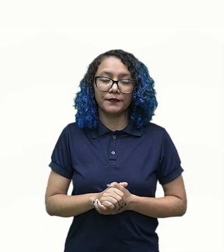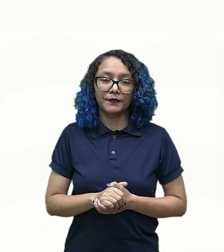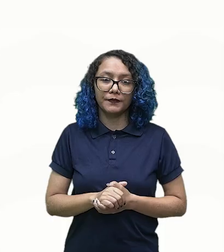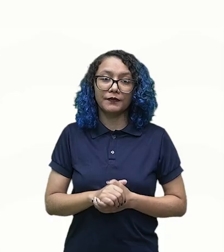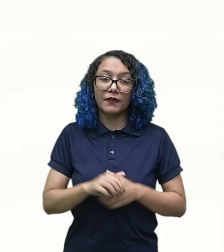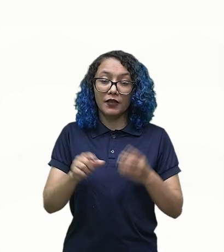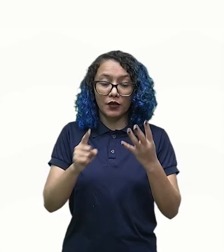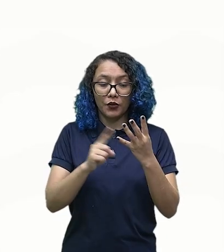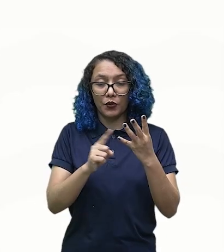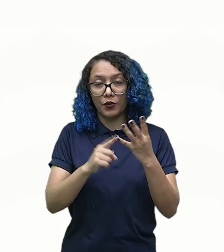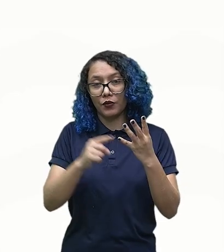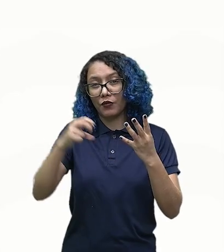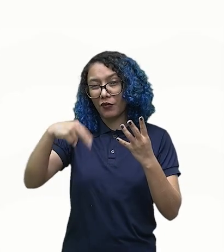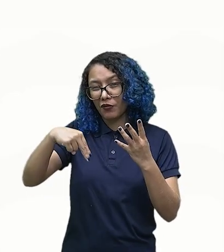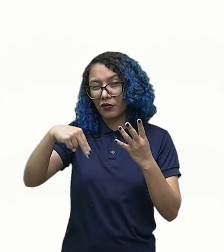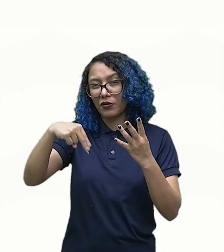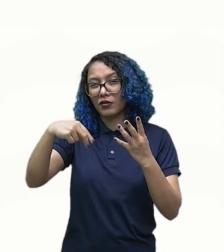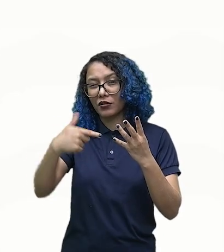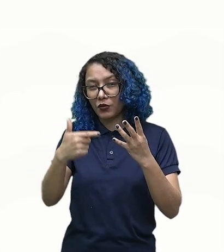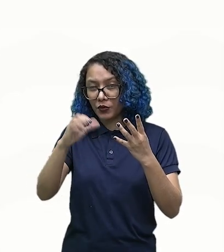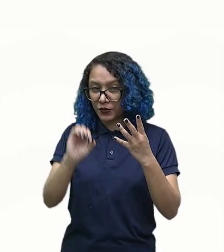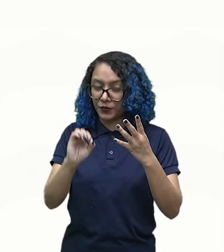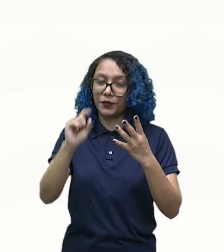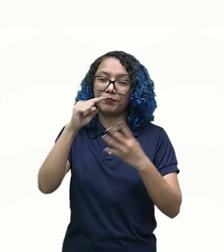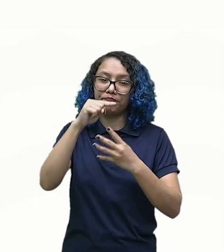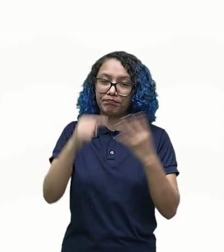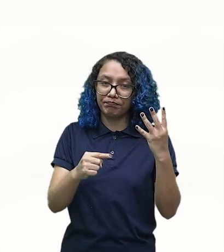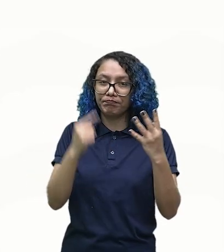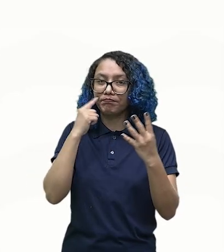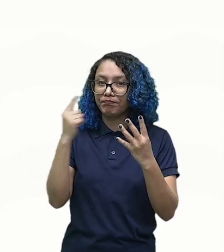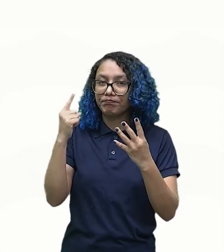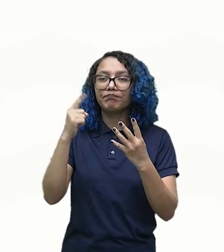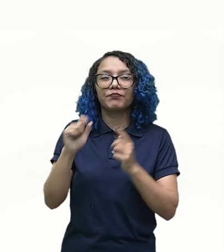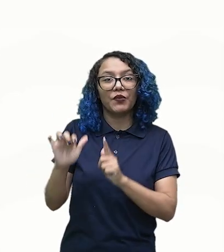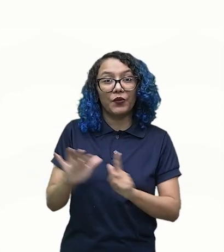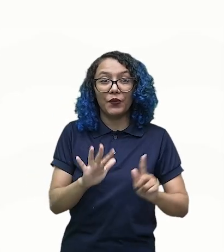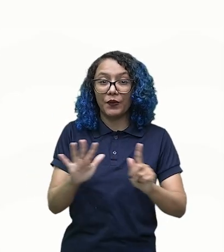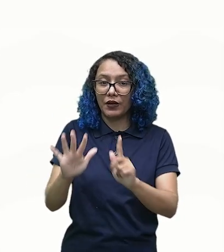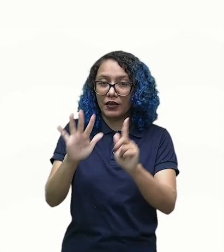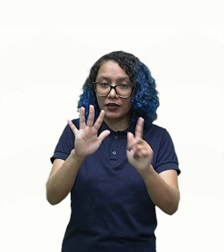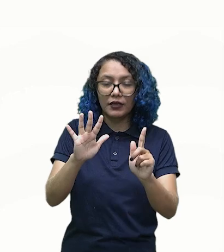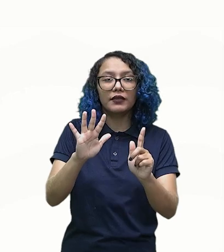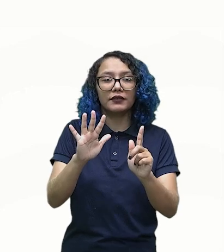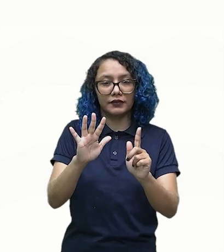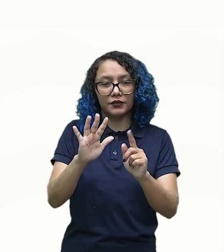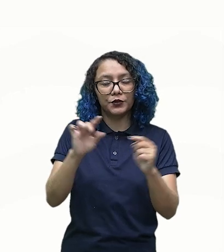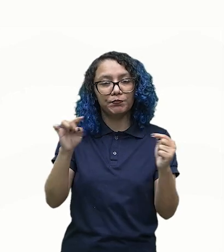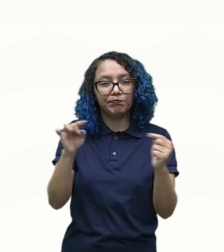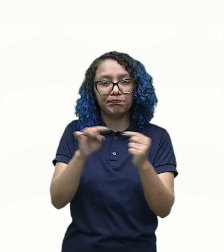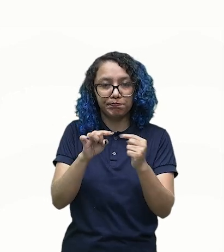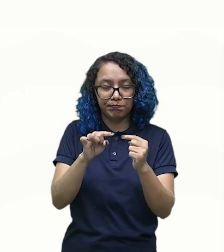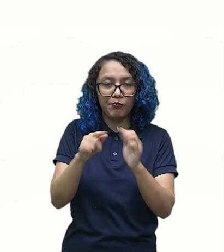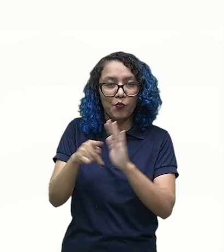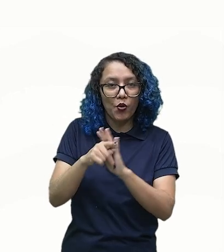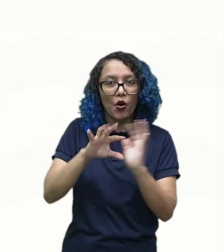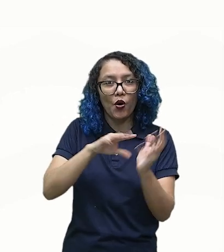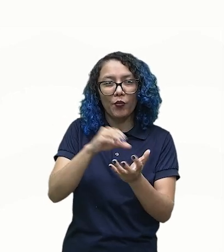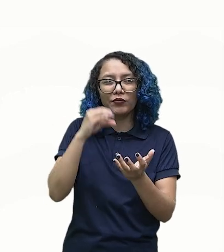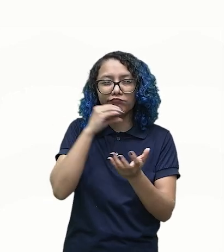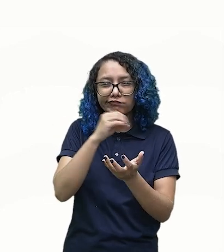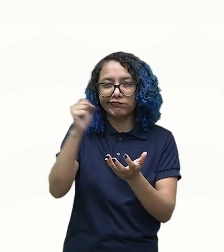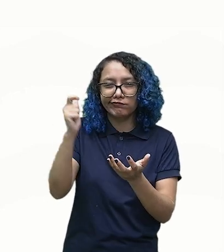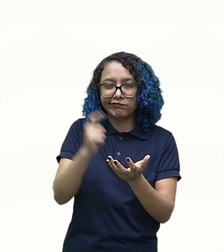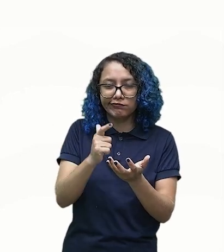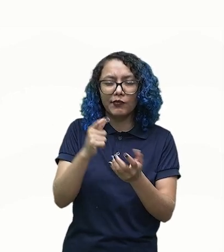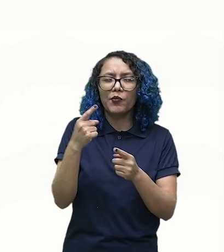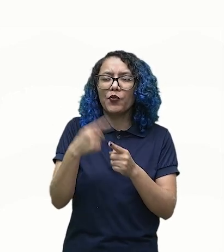SF6, e o óxido nitroso, o N2O. Então, esses gases são gases associados ao efeito estufa, porque